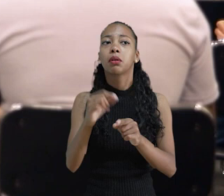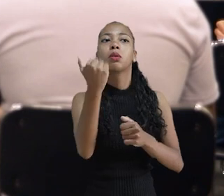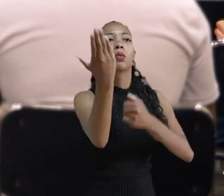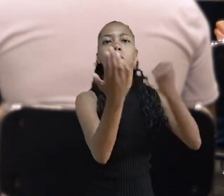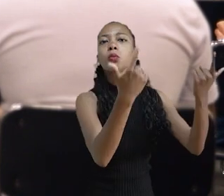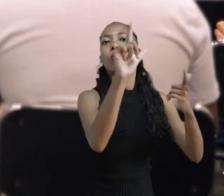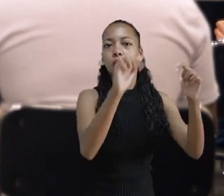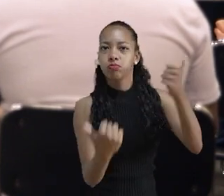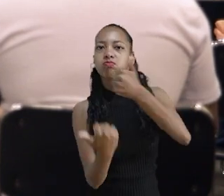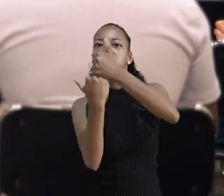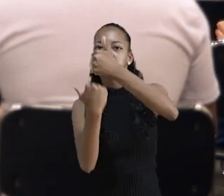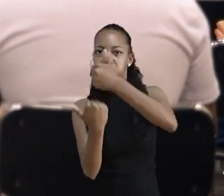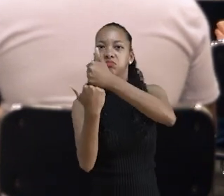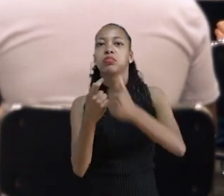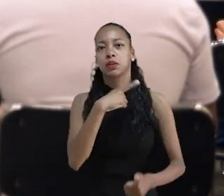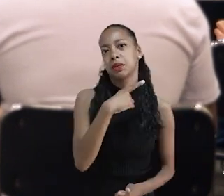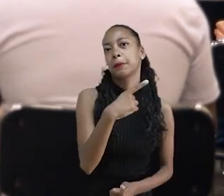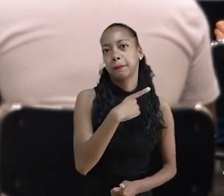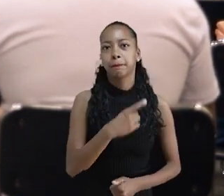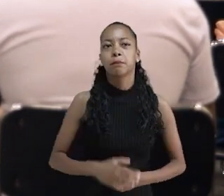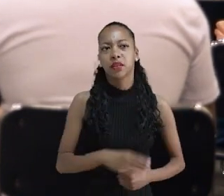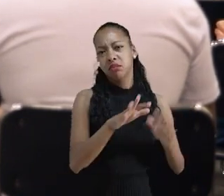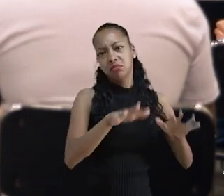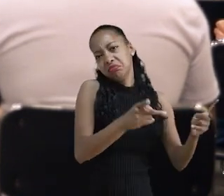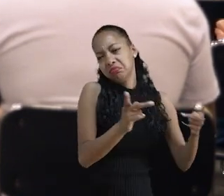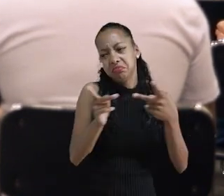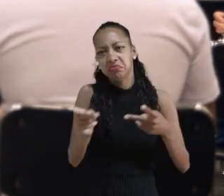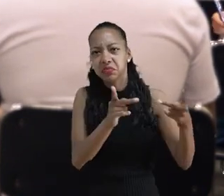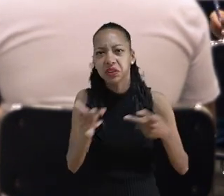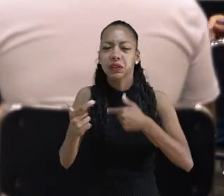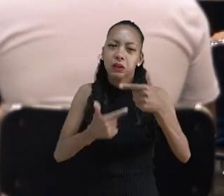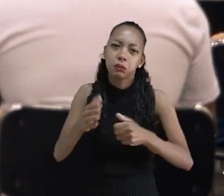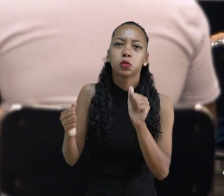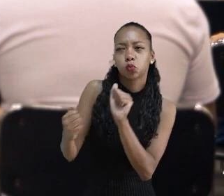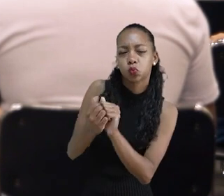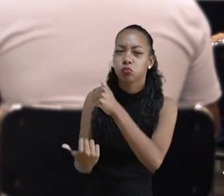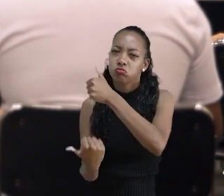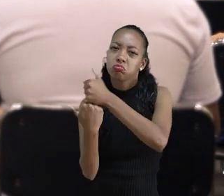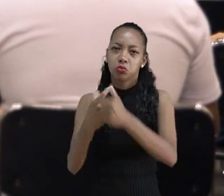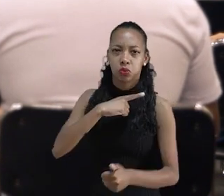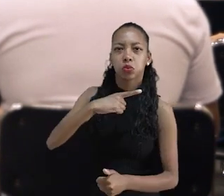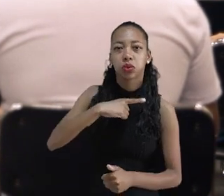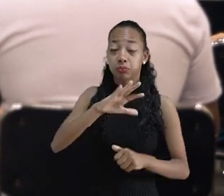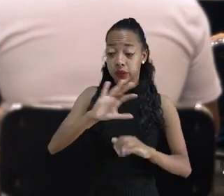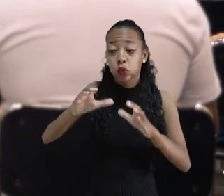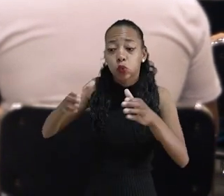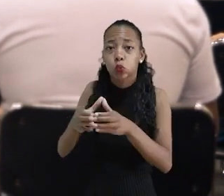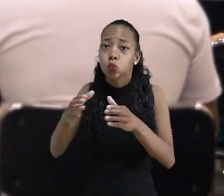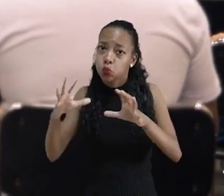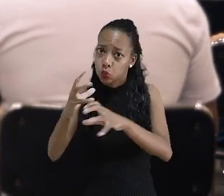parceiros né Eh que visitam que fazem trabalhos conjuntos eh em momentos né